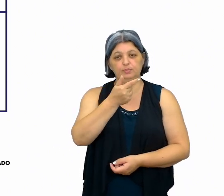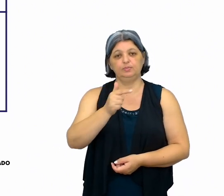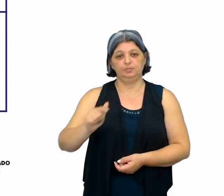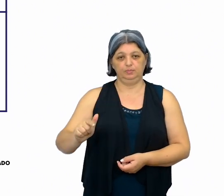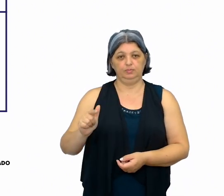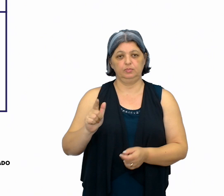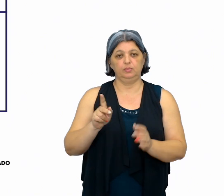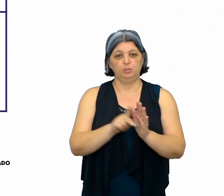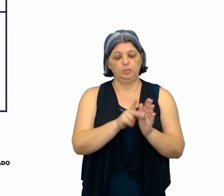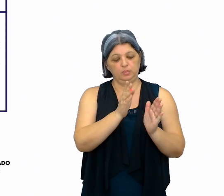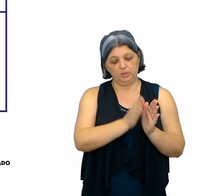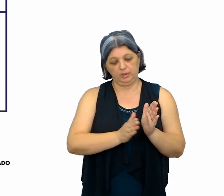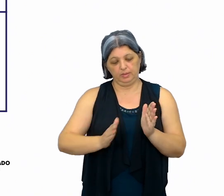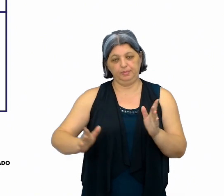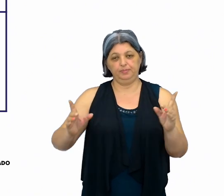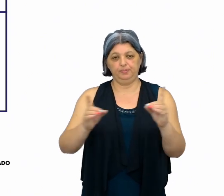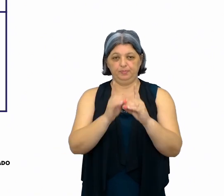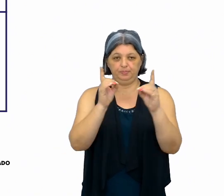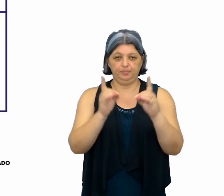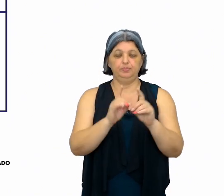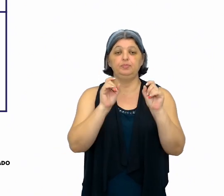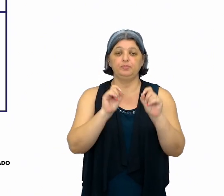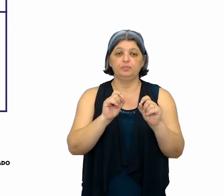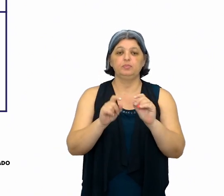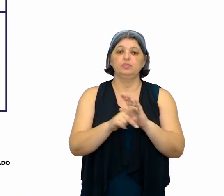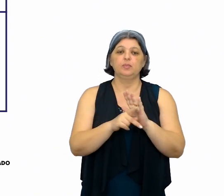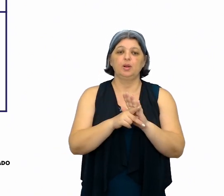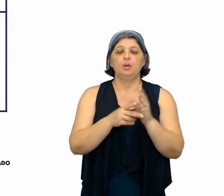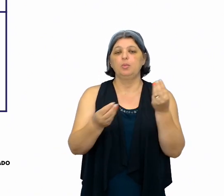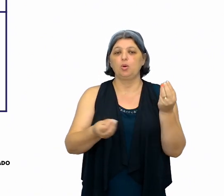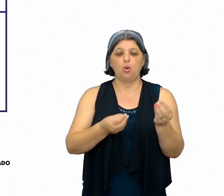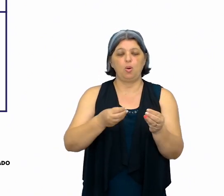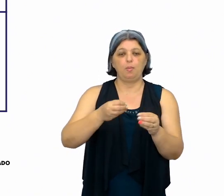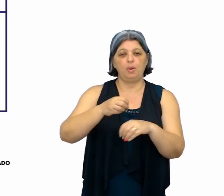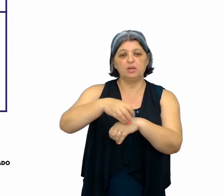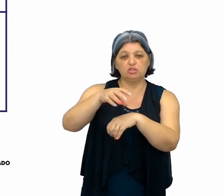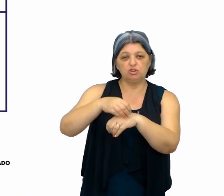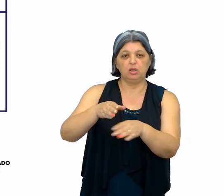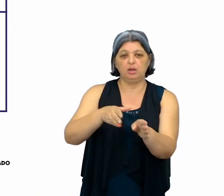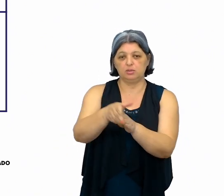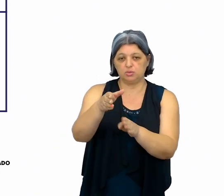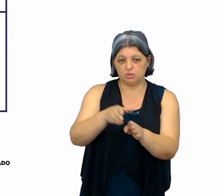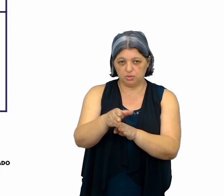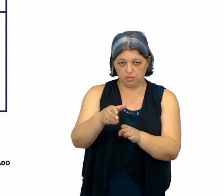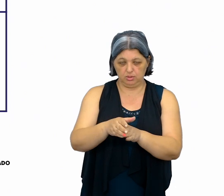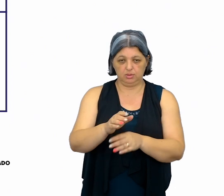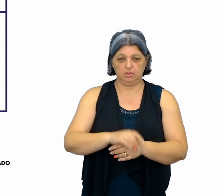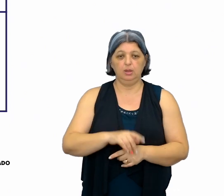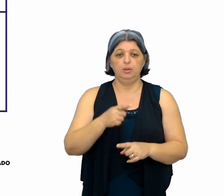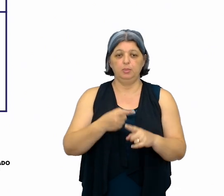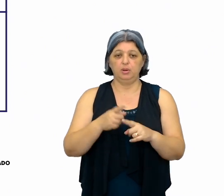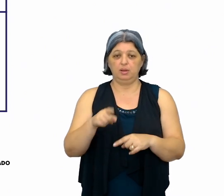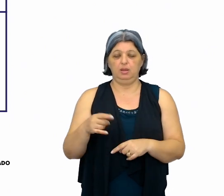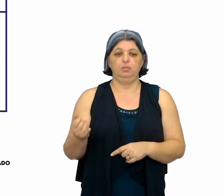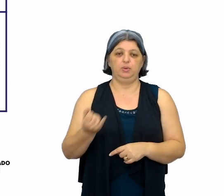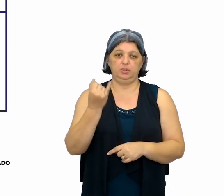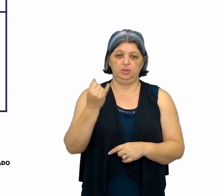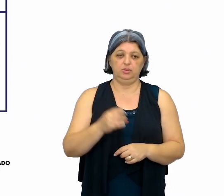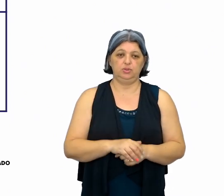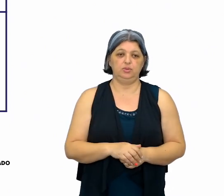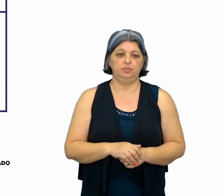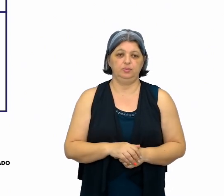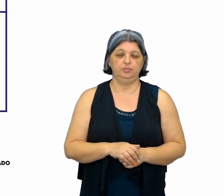nessa sequência didática, o que é seguir as instruções e por que isso é importante. Também vale,